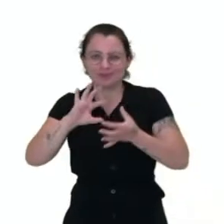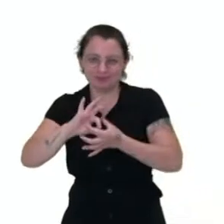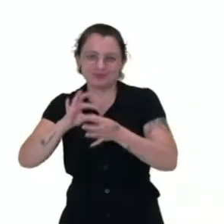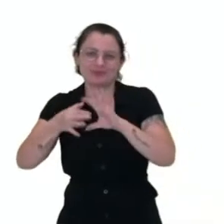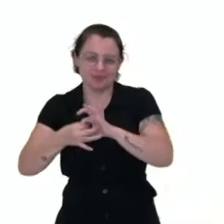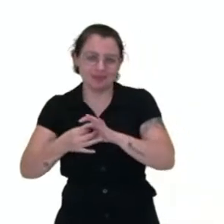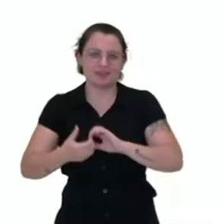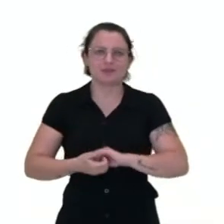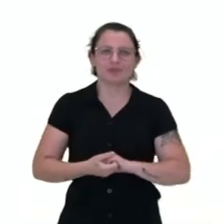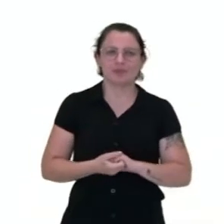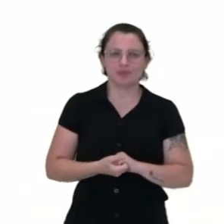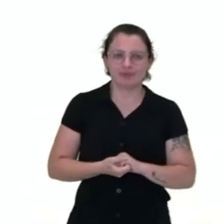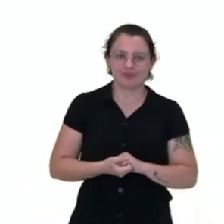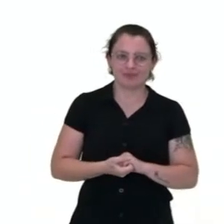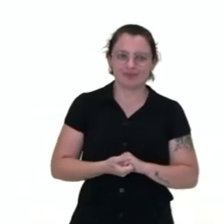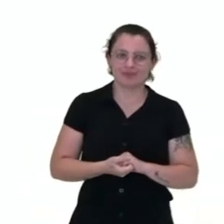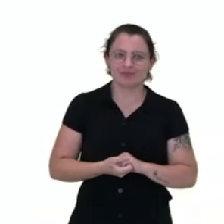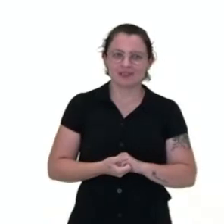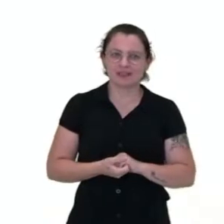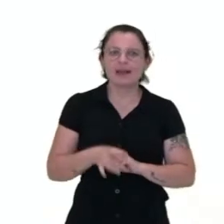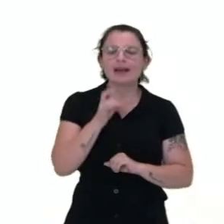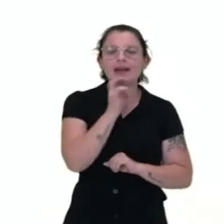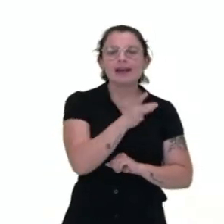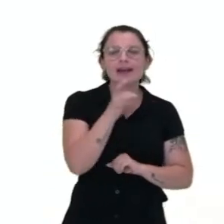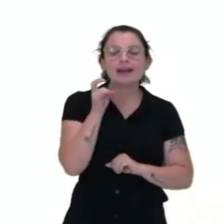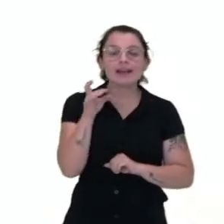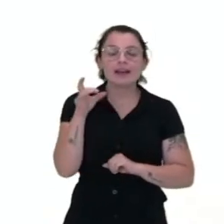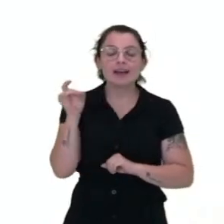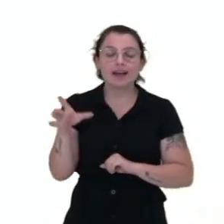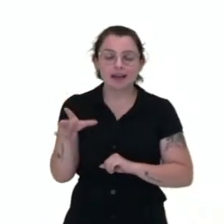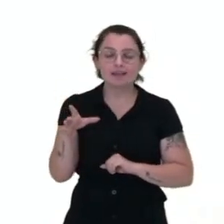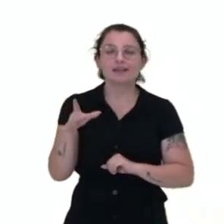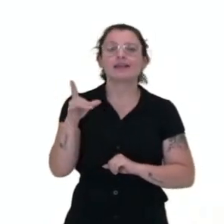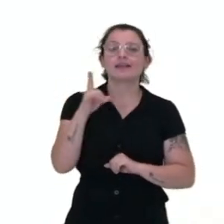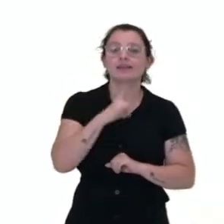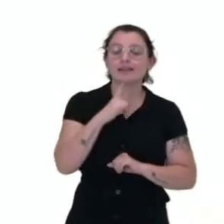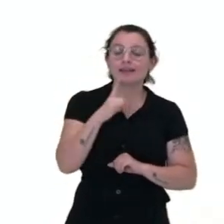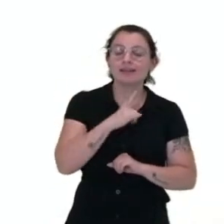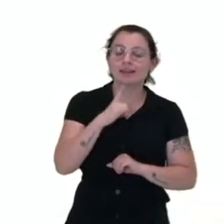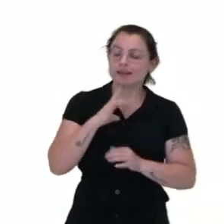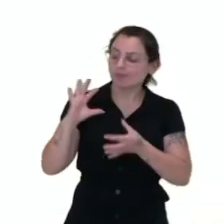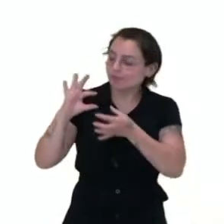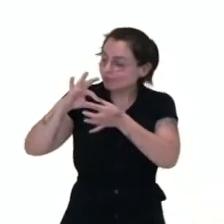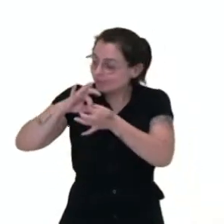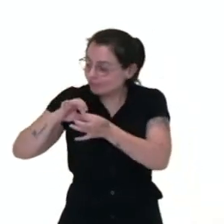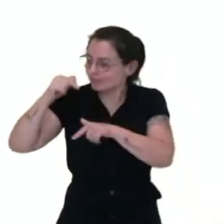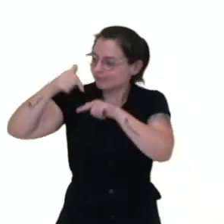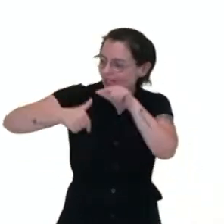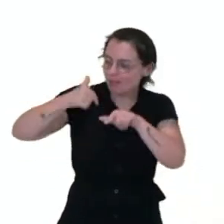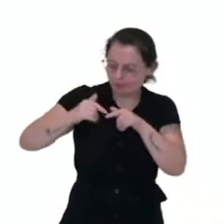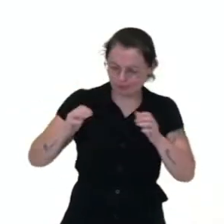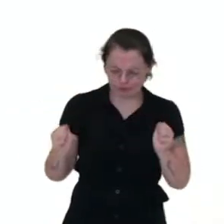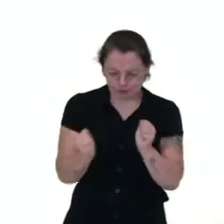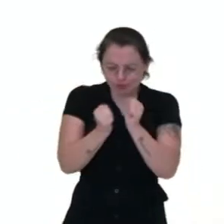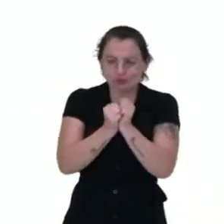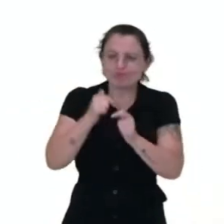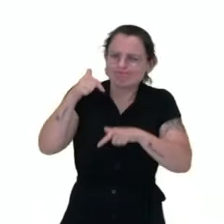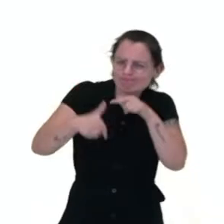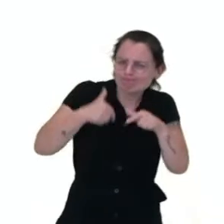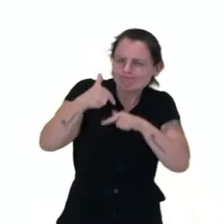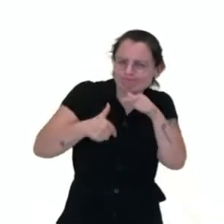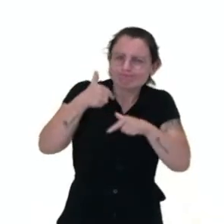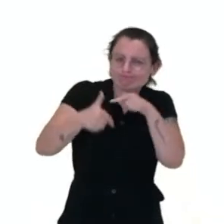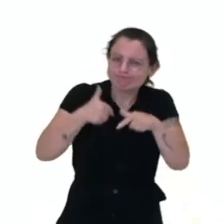parte depende de outra para desempenhar bem a sua função. Todas juntas trabalham para o seu pleno funcionamento e